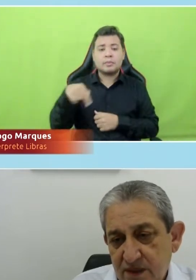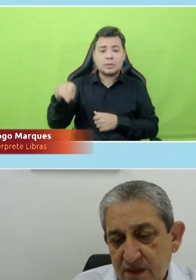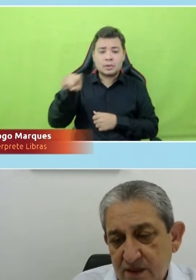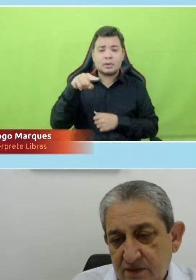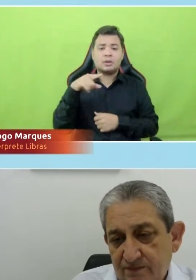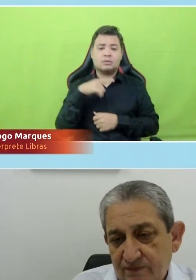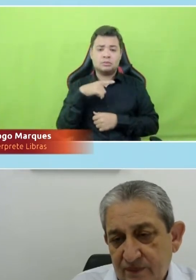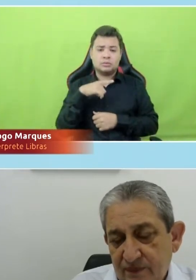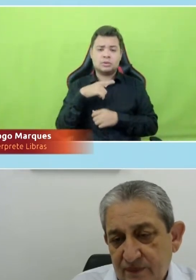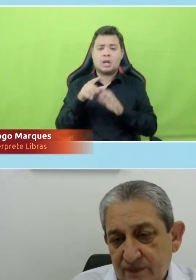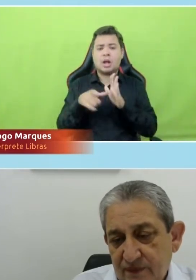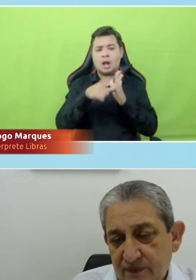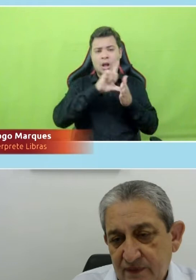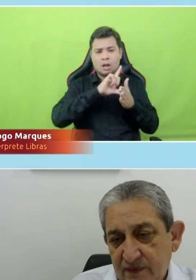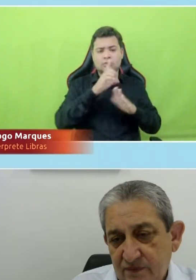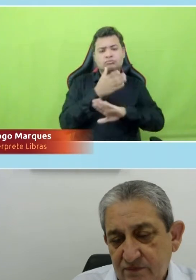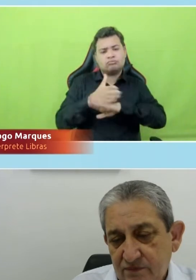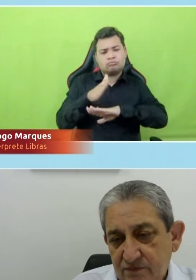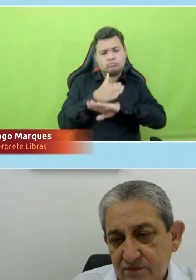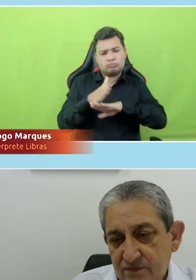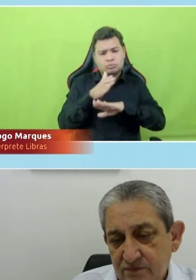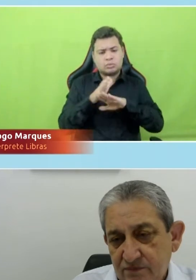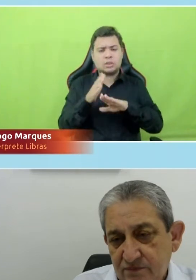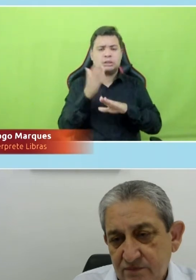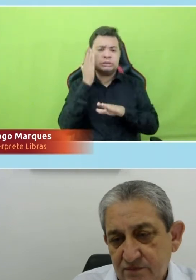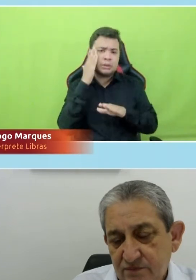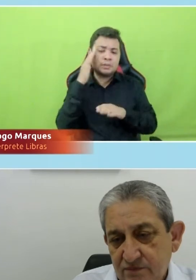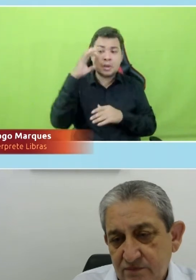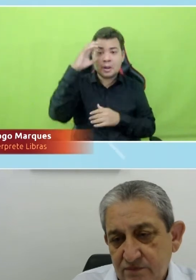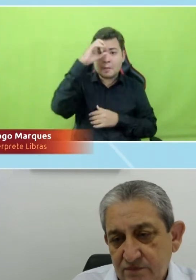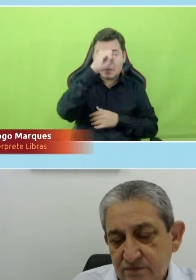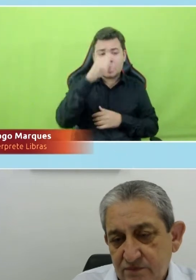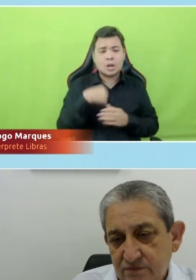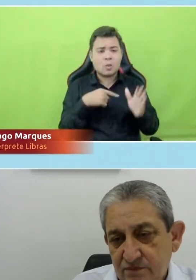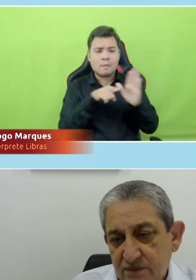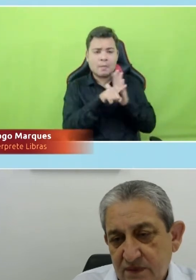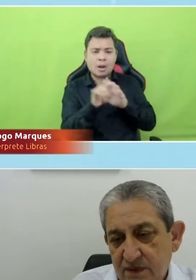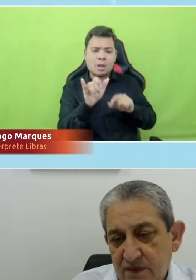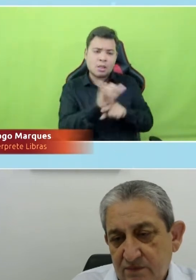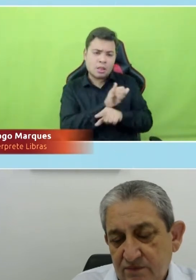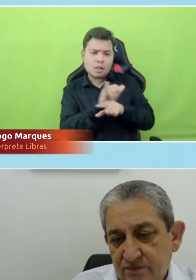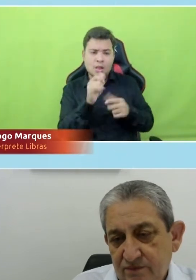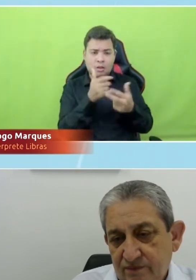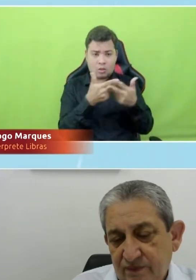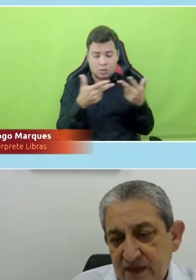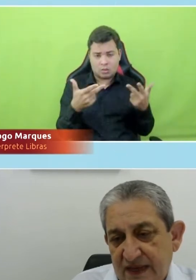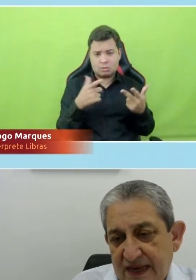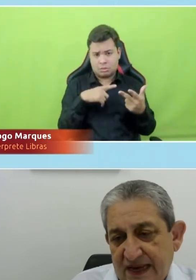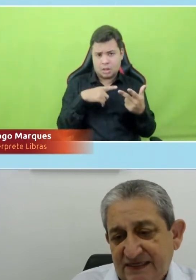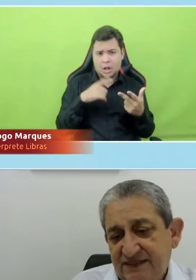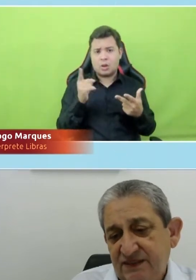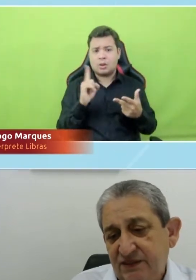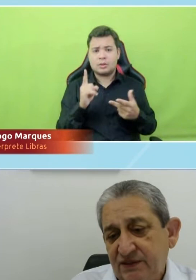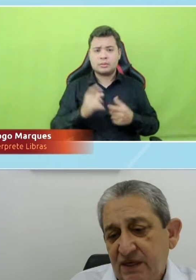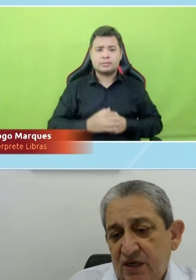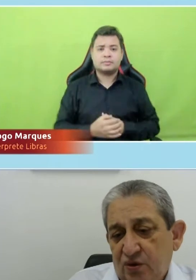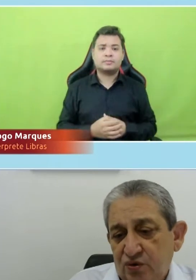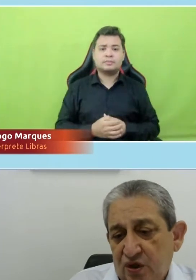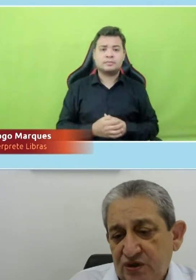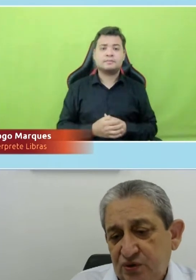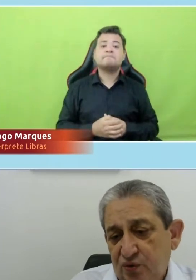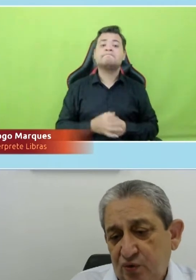essa coleta de dados? Algum treinamento específico para esses recenseadores? Ah, sim.